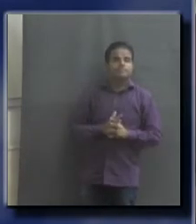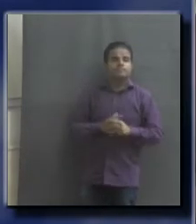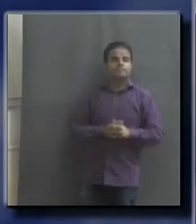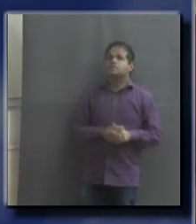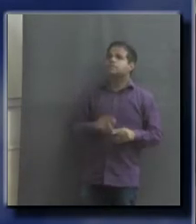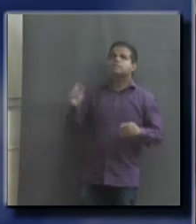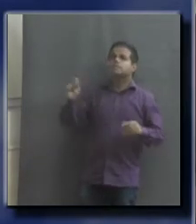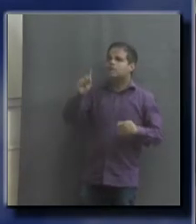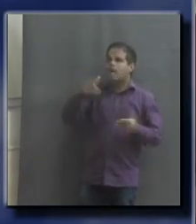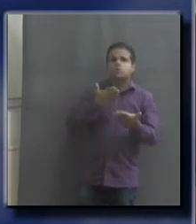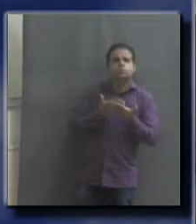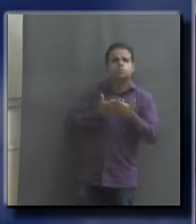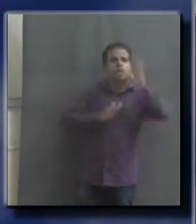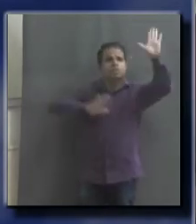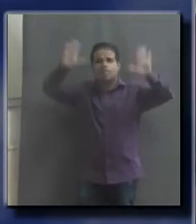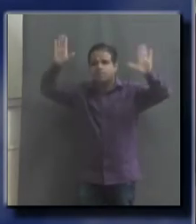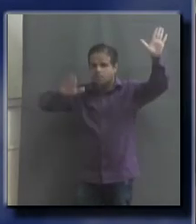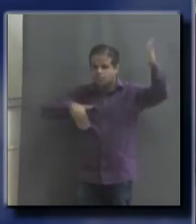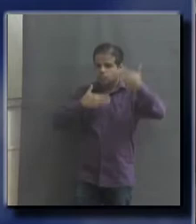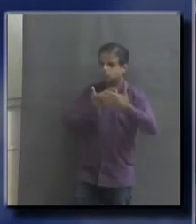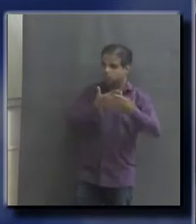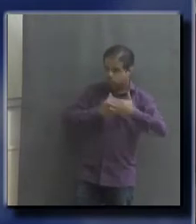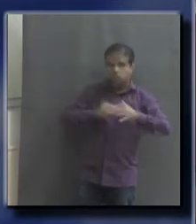Quem daqui é estudante? Levanta a mão.